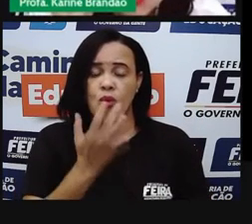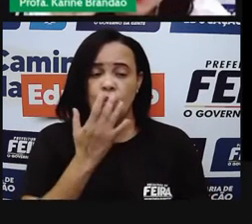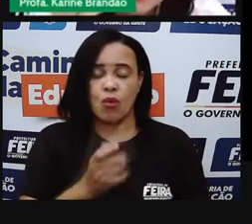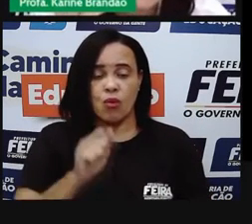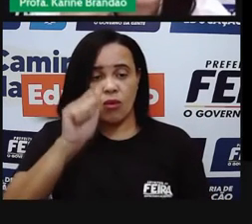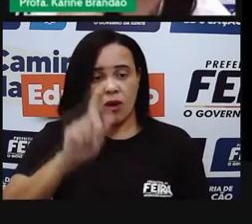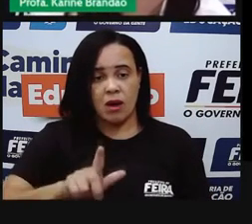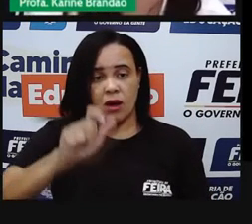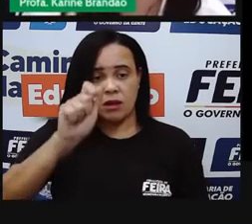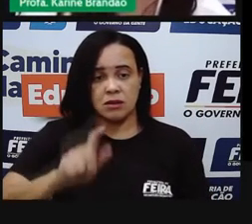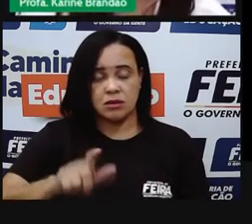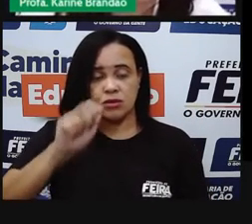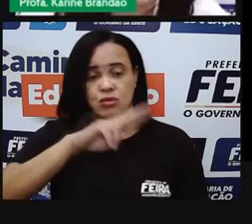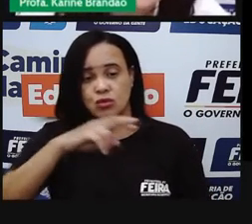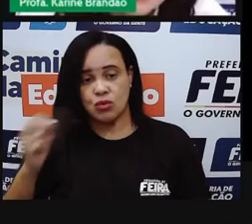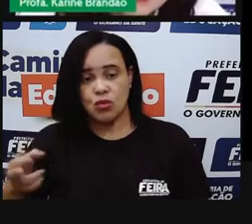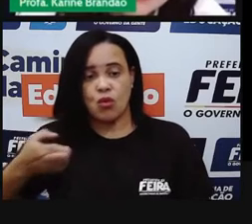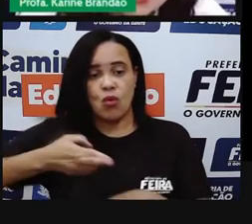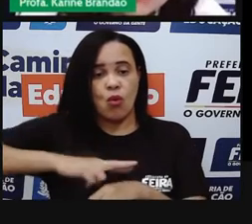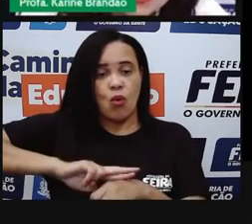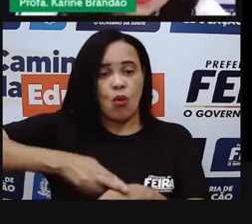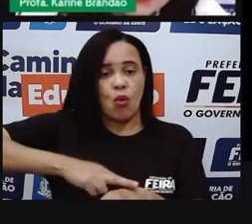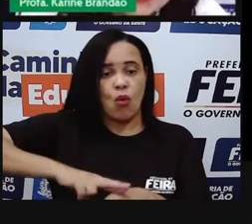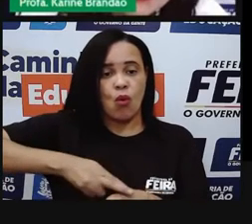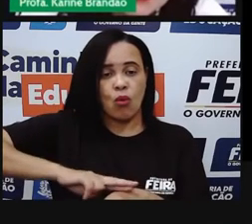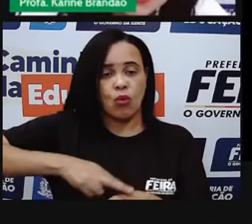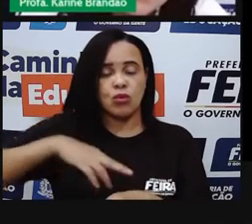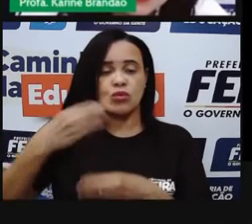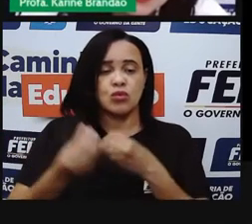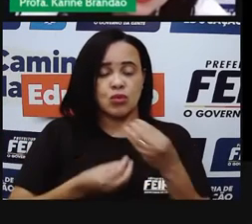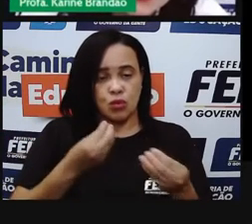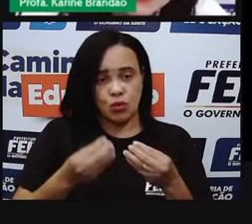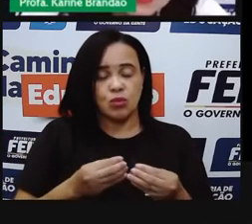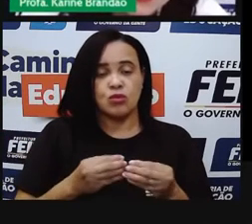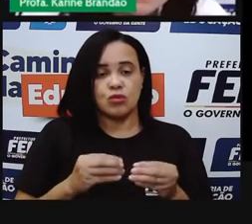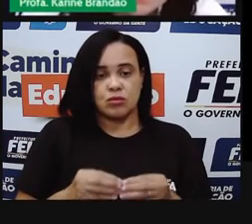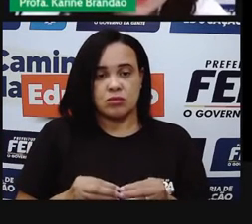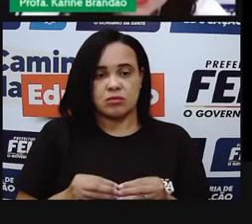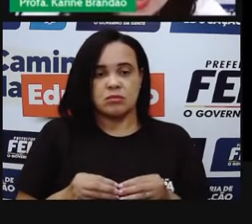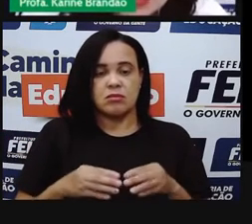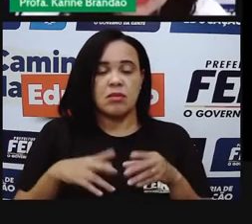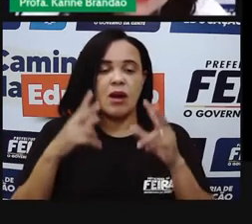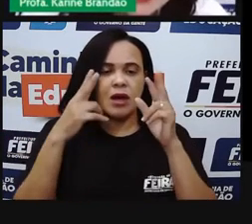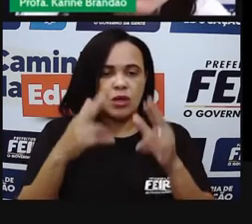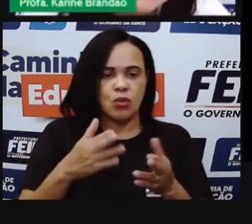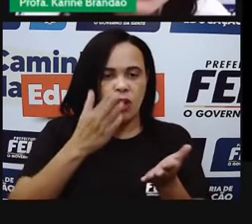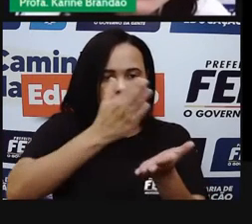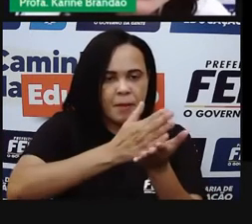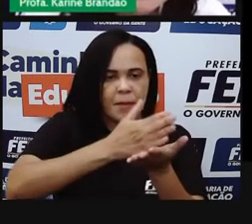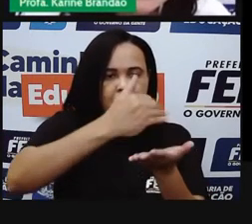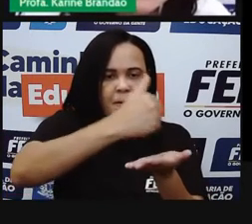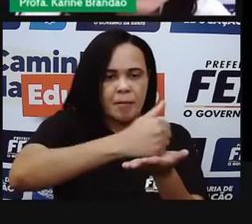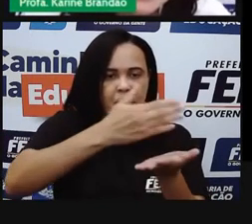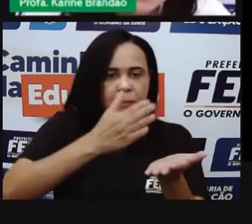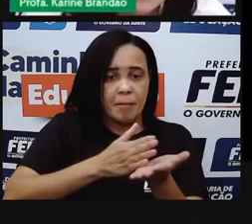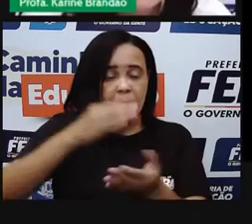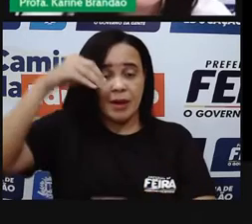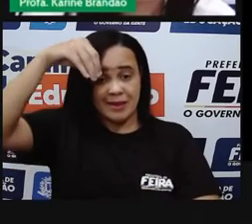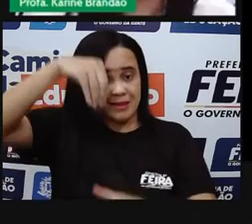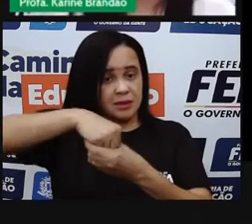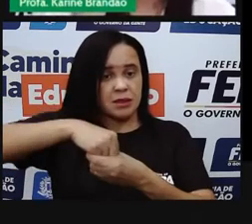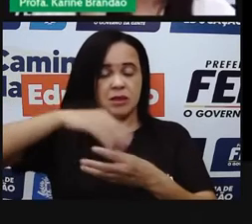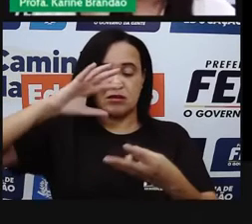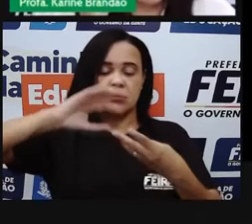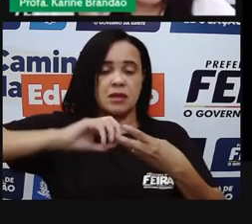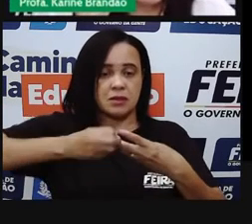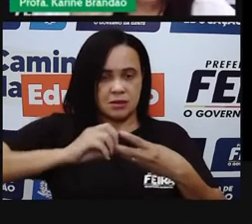um roxo, né? Então, essas divisões são as divisões de uma célula, certo? E aí, dentro, a